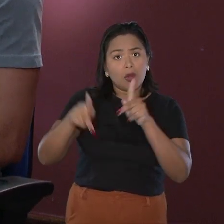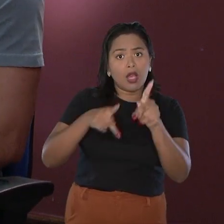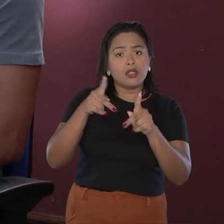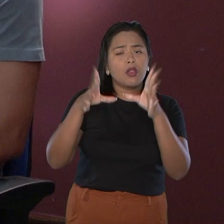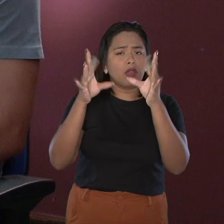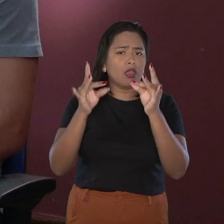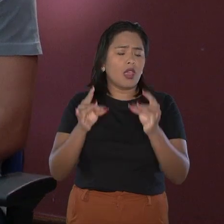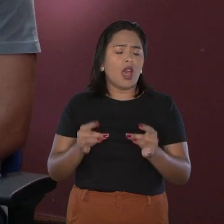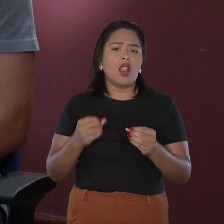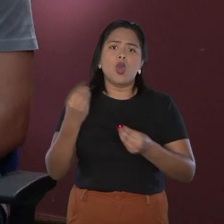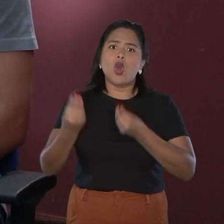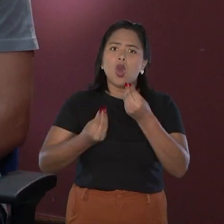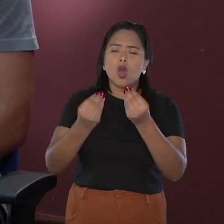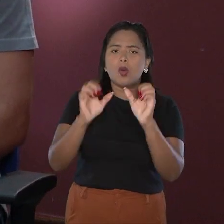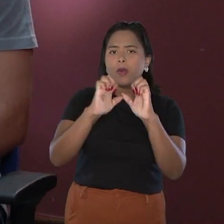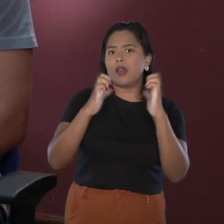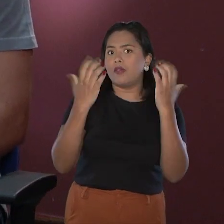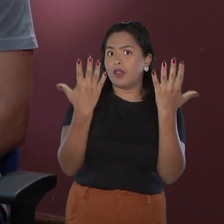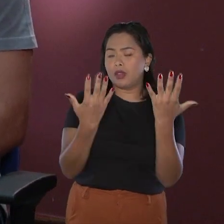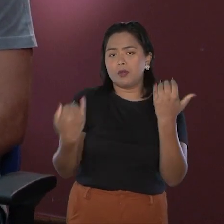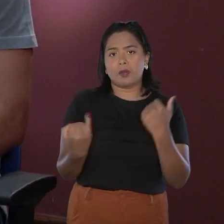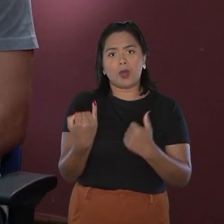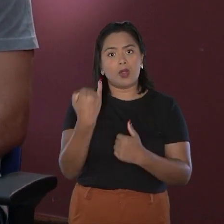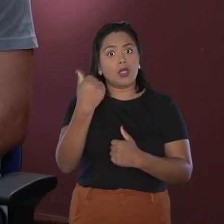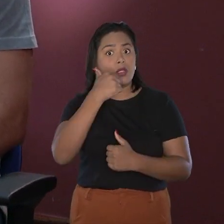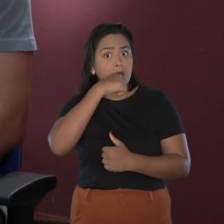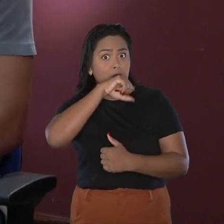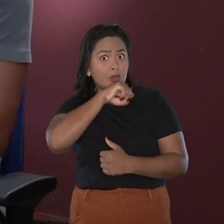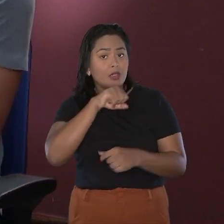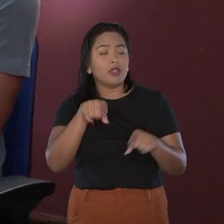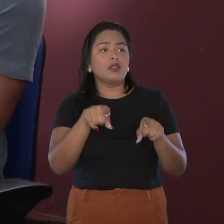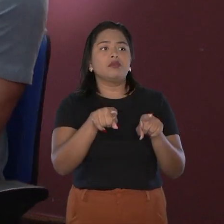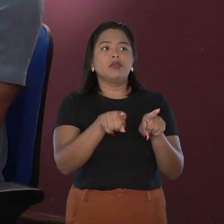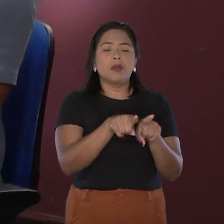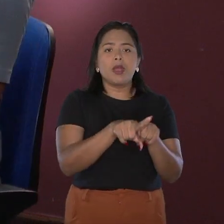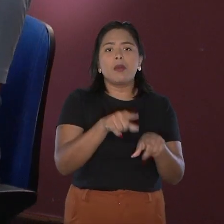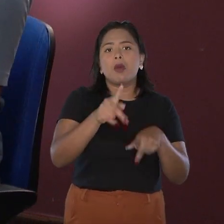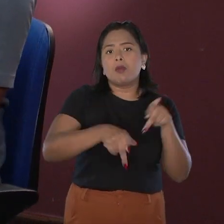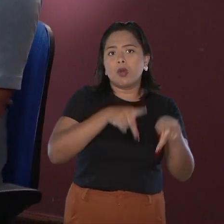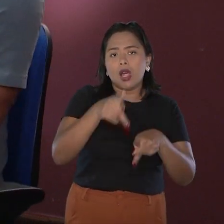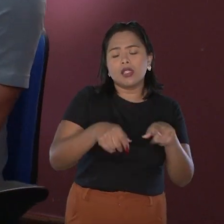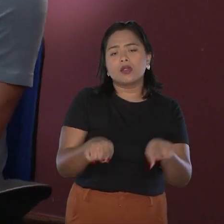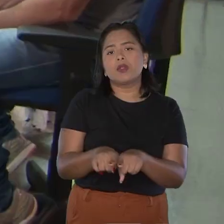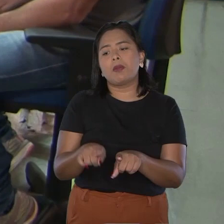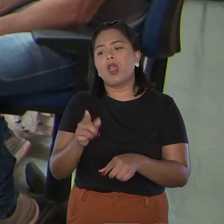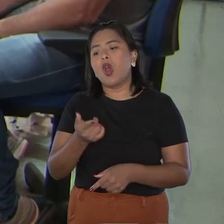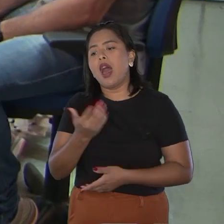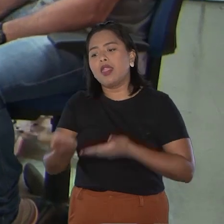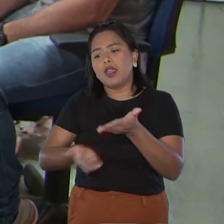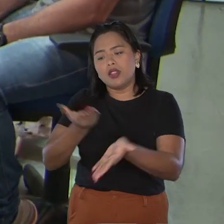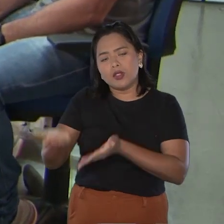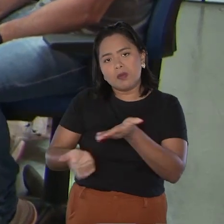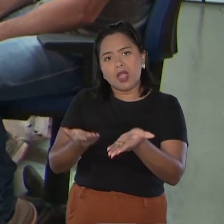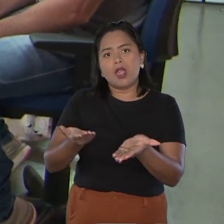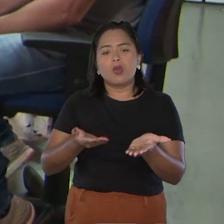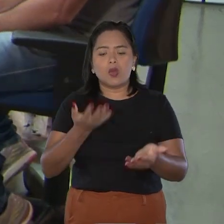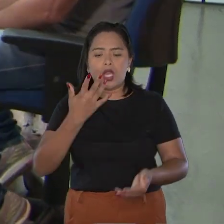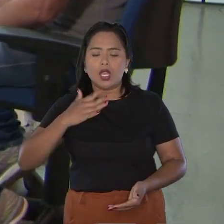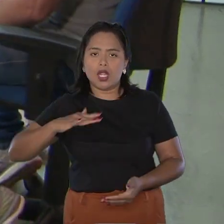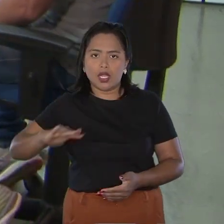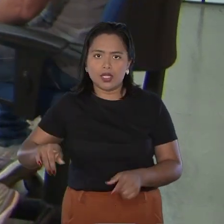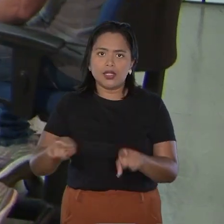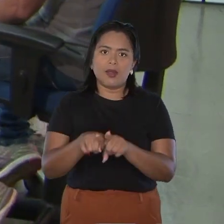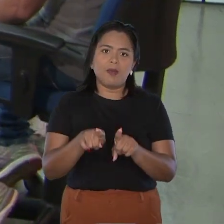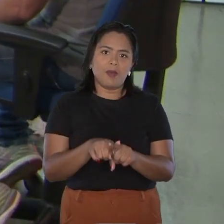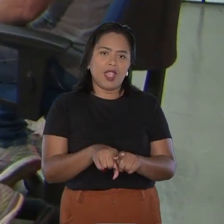é melhor para as mães melhor para a população melhor para o atendimento das crianças e adolescentes Obrigada pela